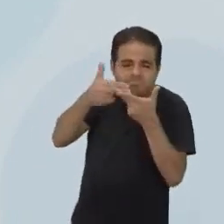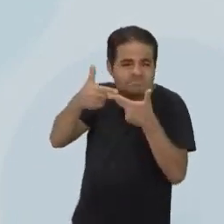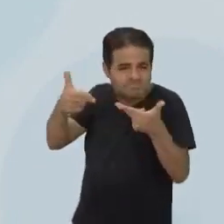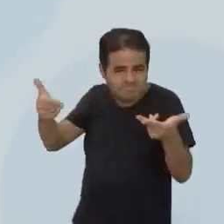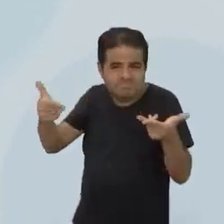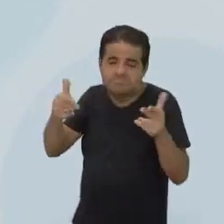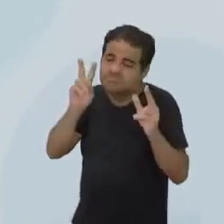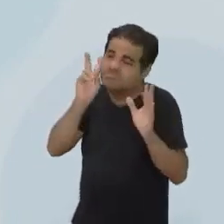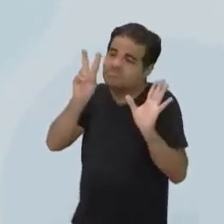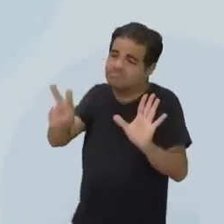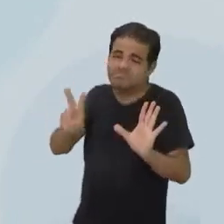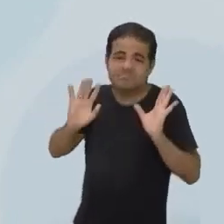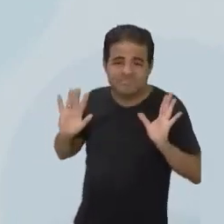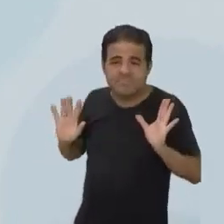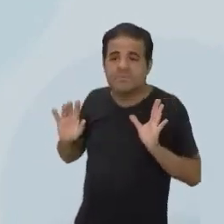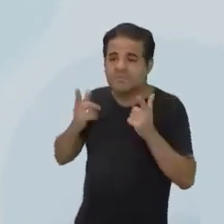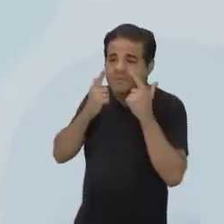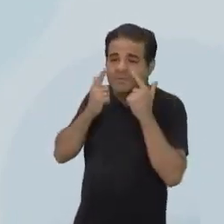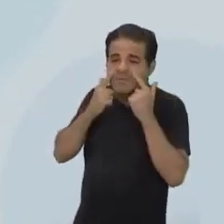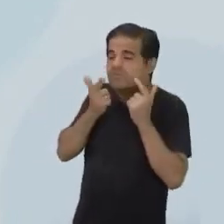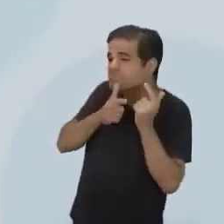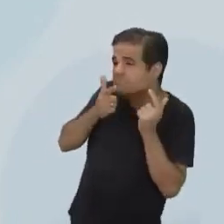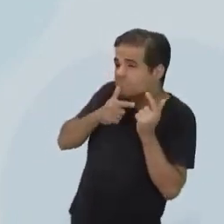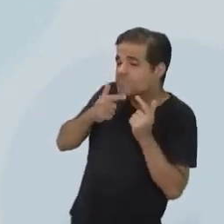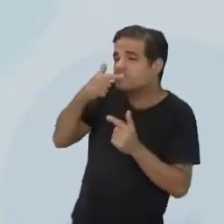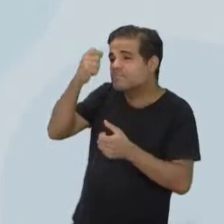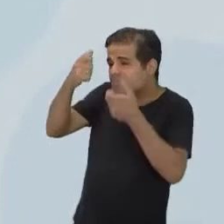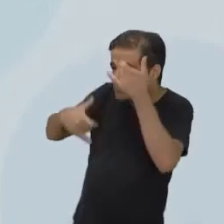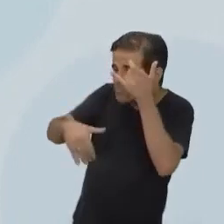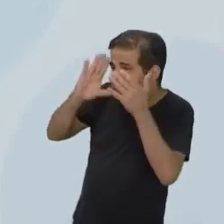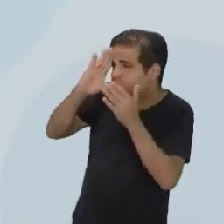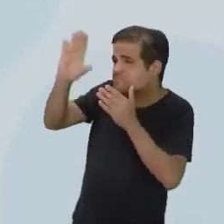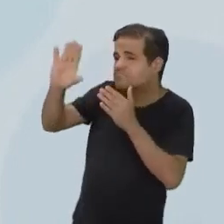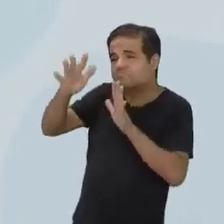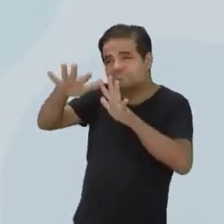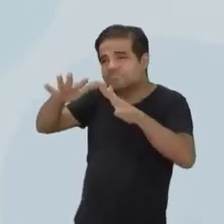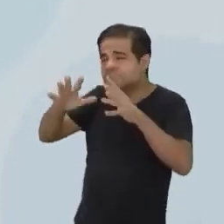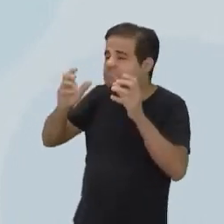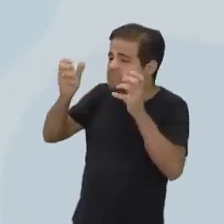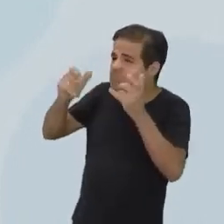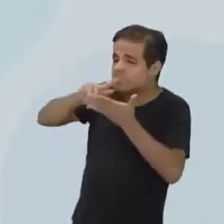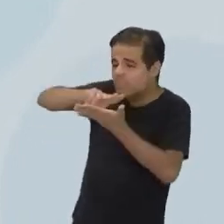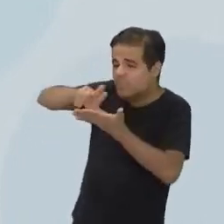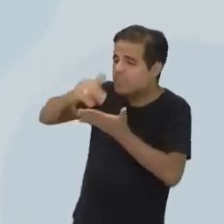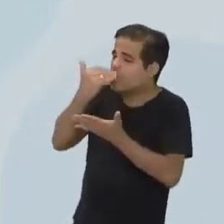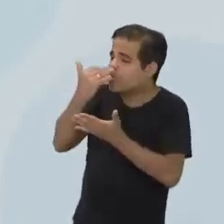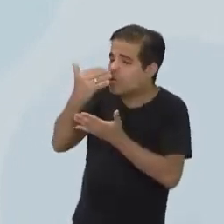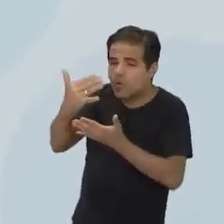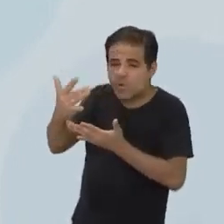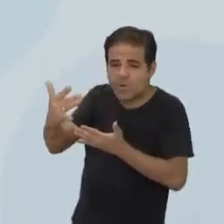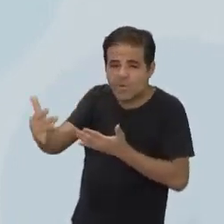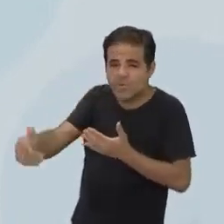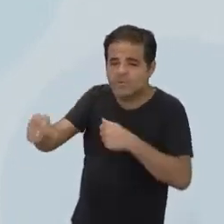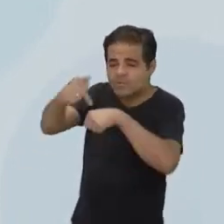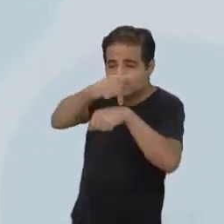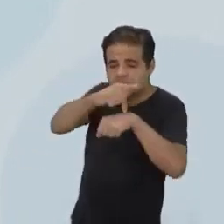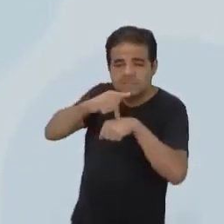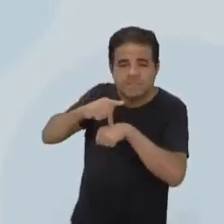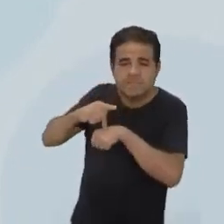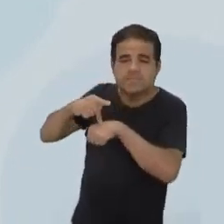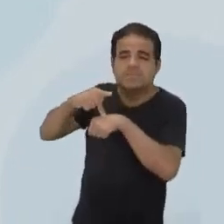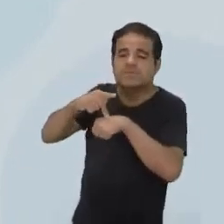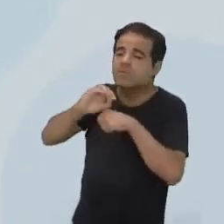né? Então, eu consigo destacar mais ou menos isso, né? As diferentes cores ali das